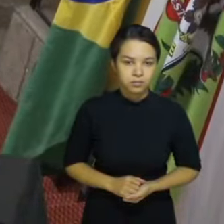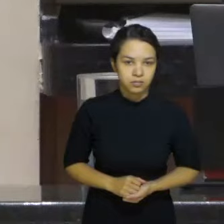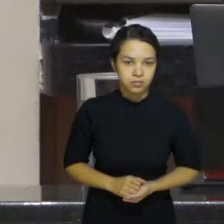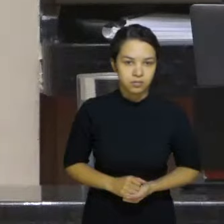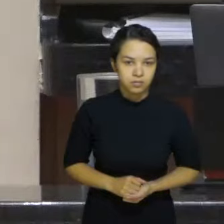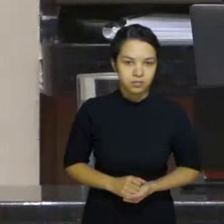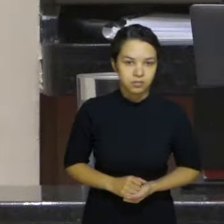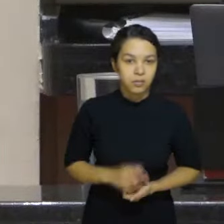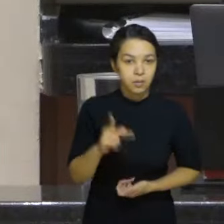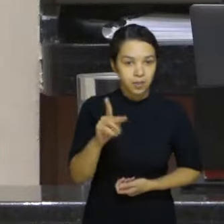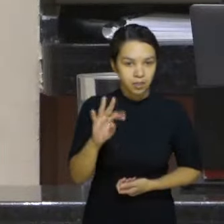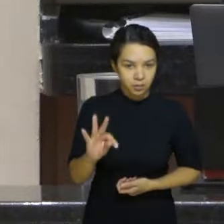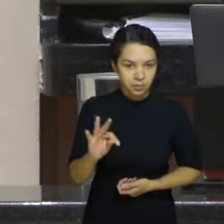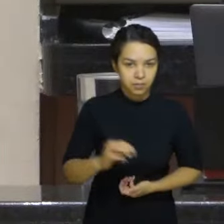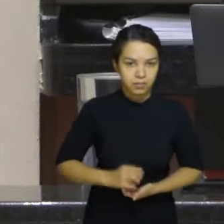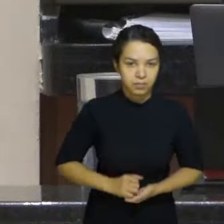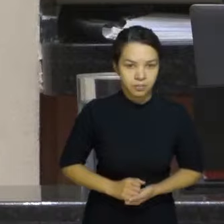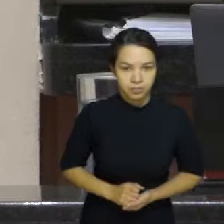PP,